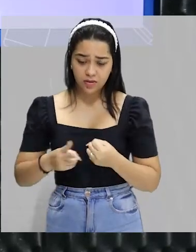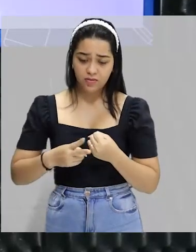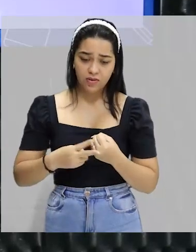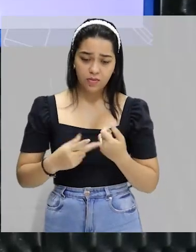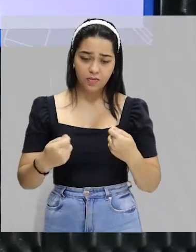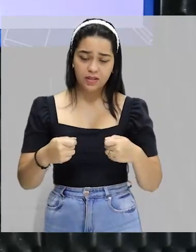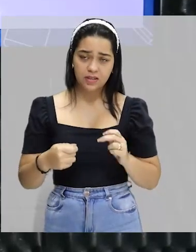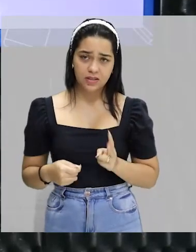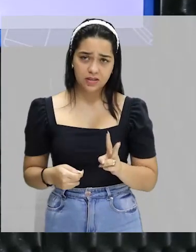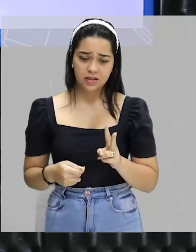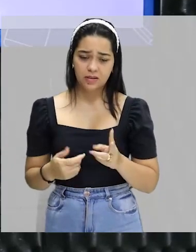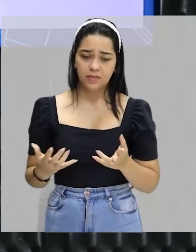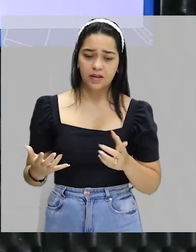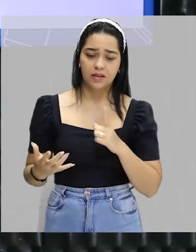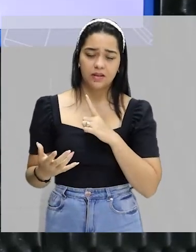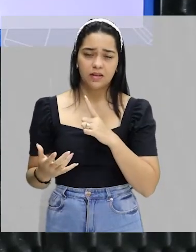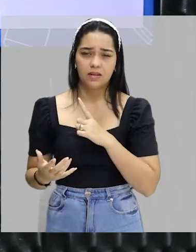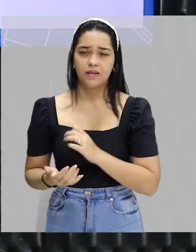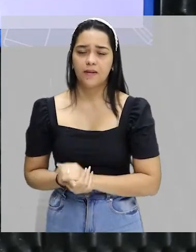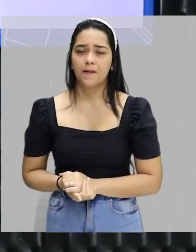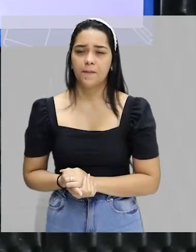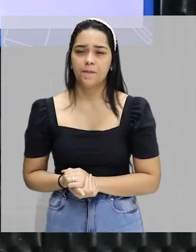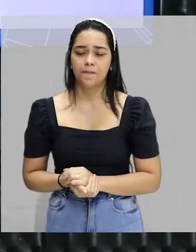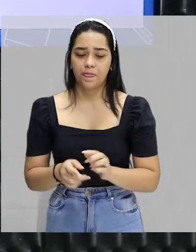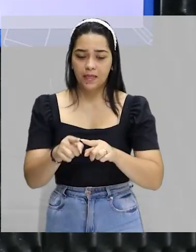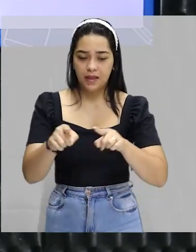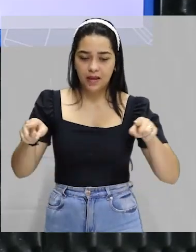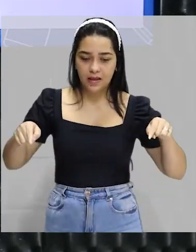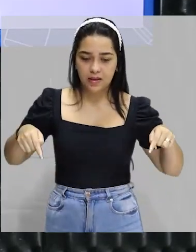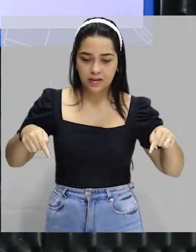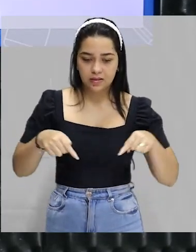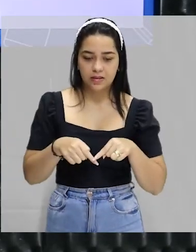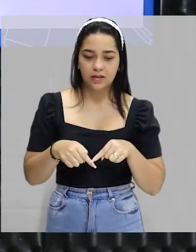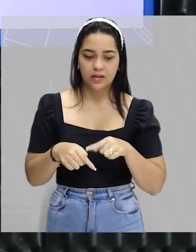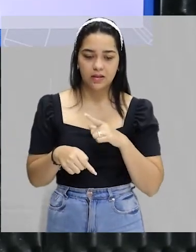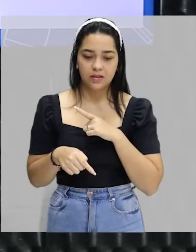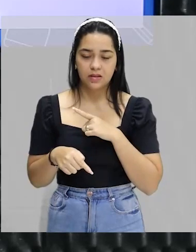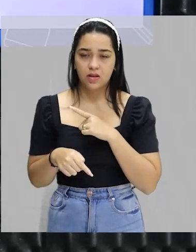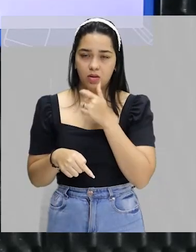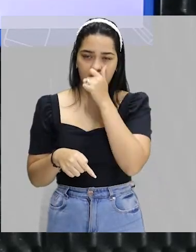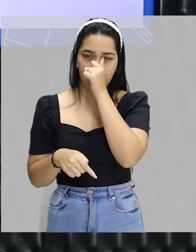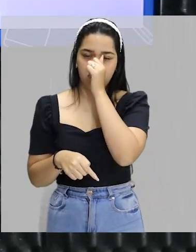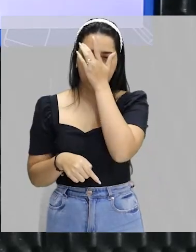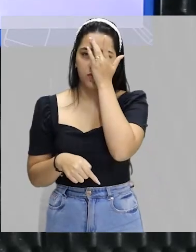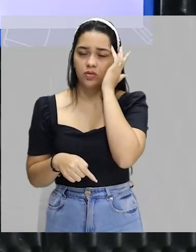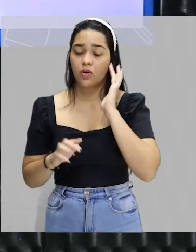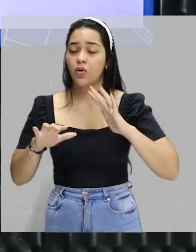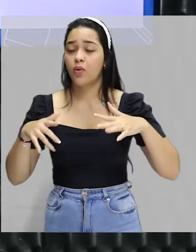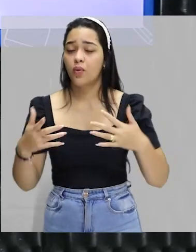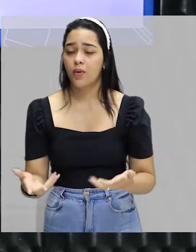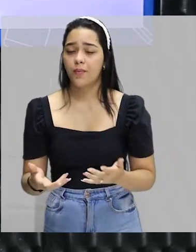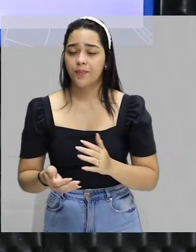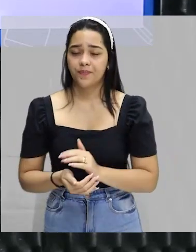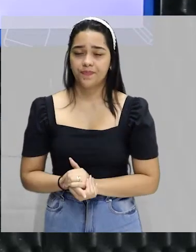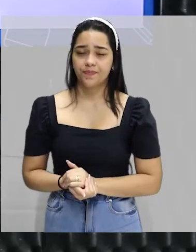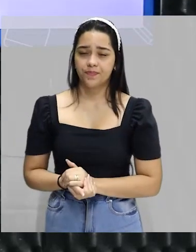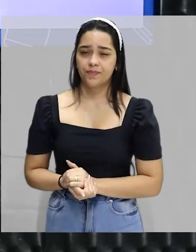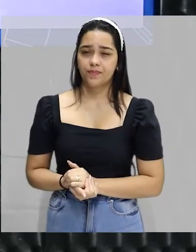verbo tem que estar todo o tempo no passado. A sala está cheia de agentes. né? E aí, qual delas?